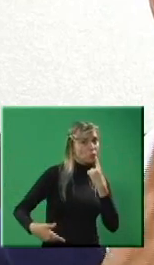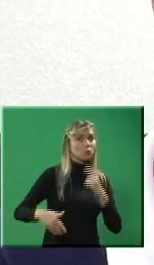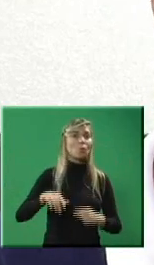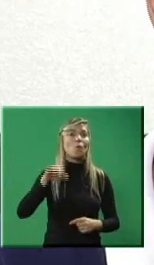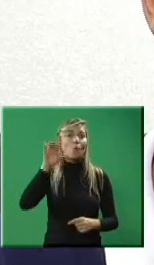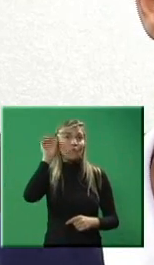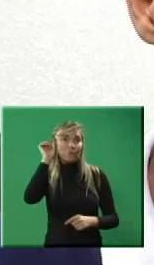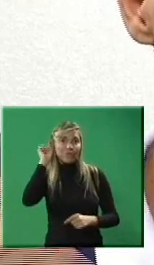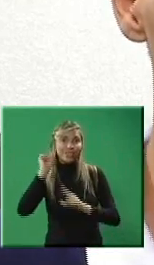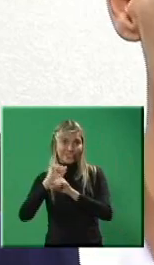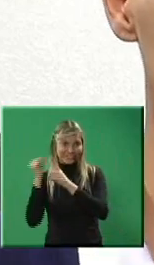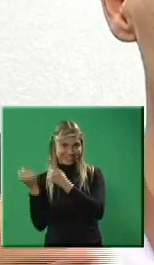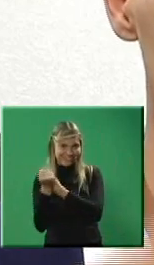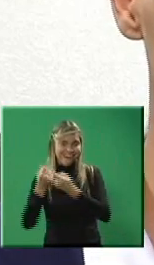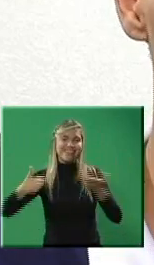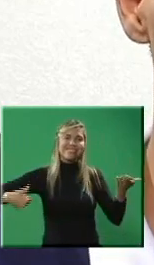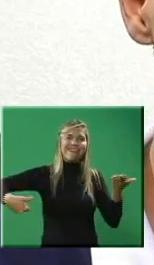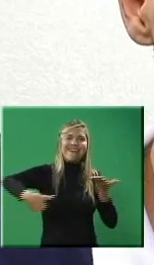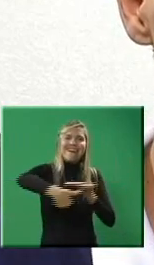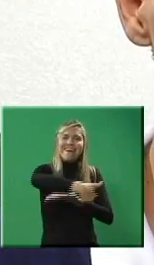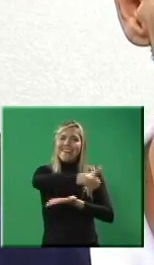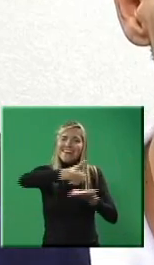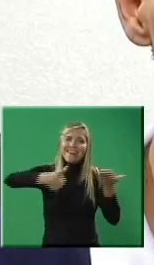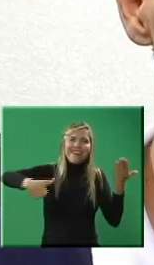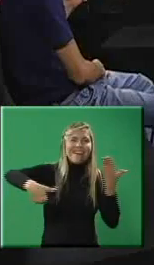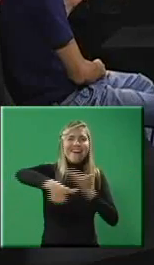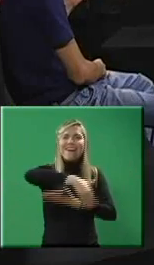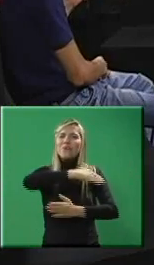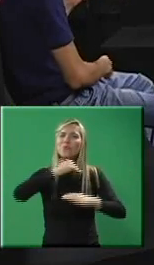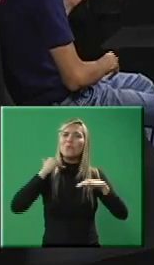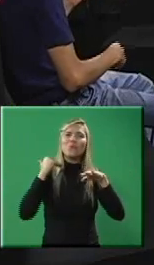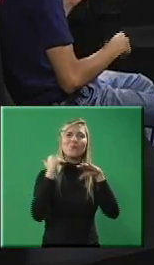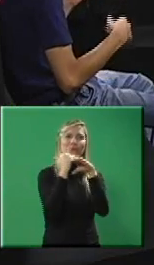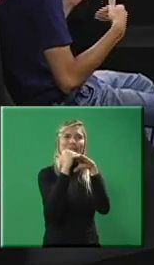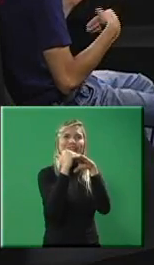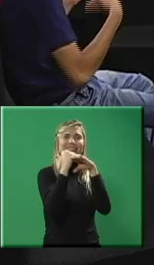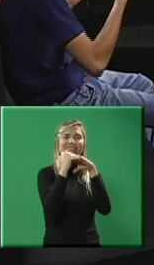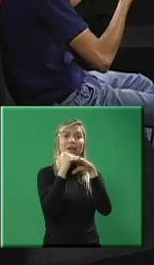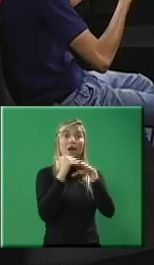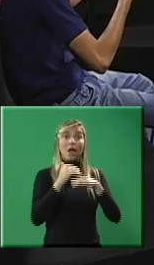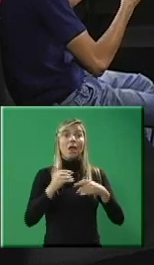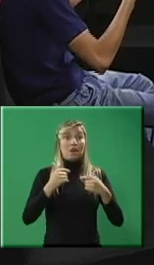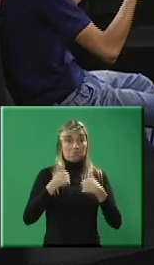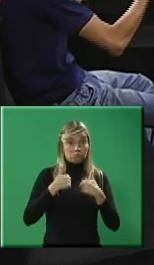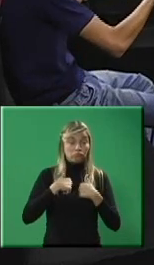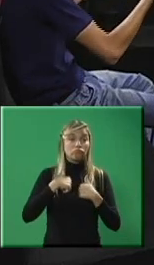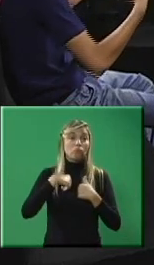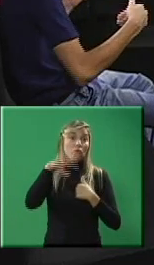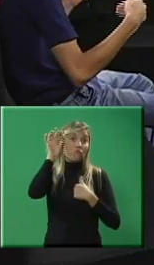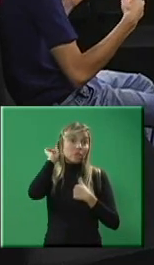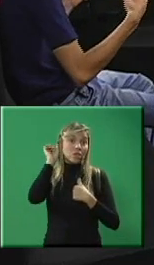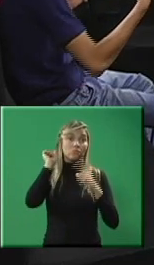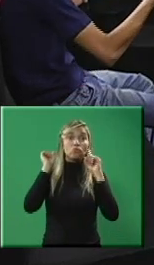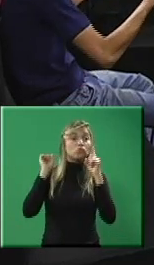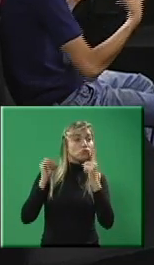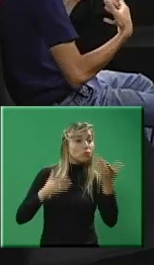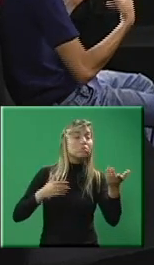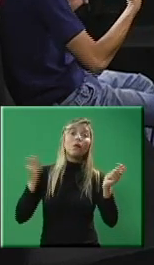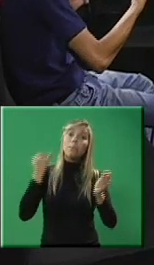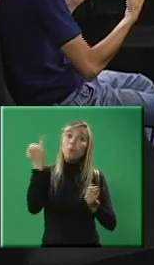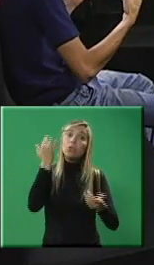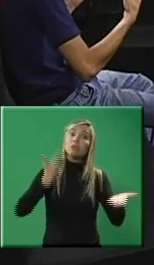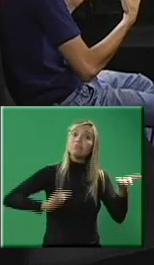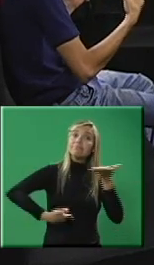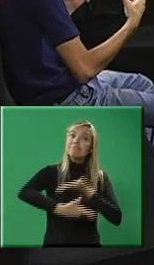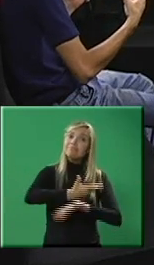o surdo e a sociedade em que ele está sendo inserido, e que tanto a gente quanto ele deve se adaptar nessa